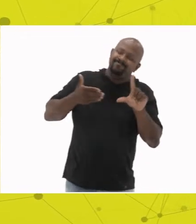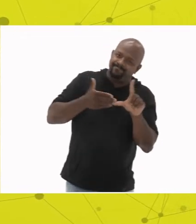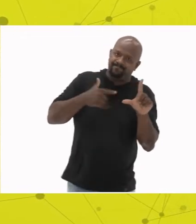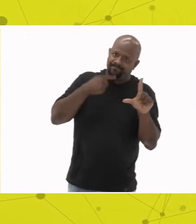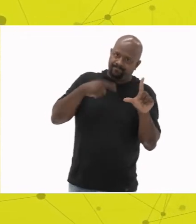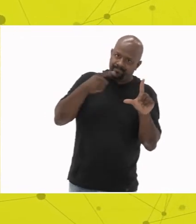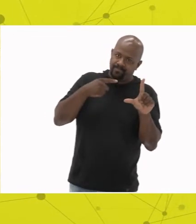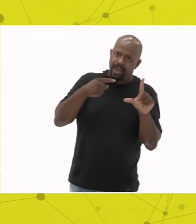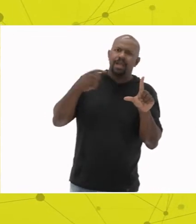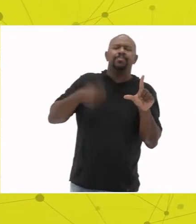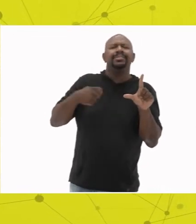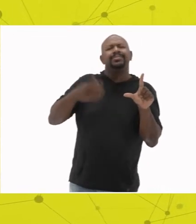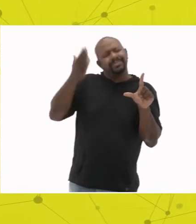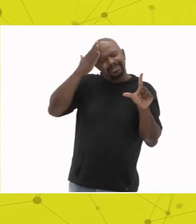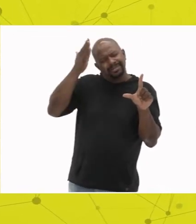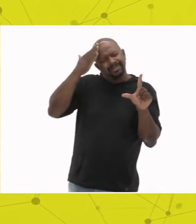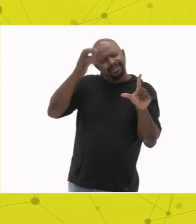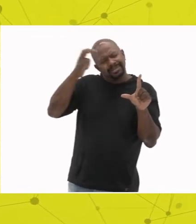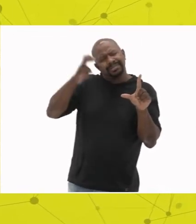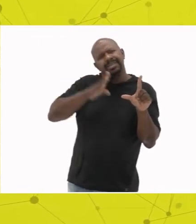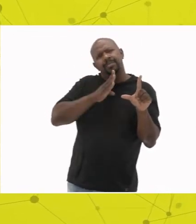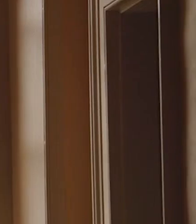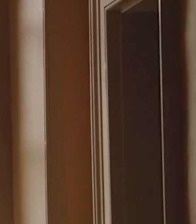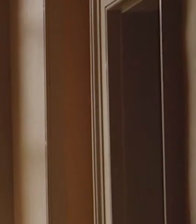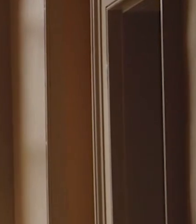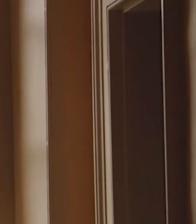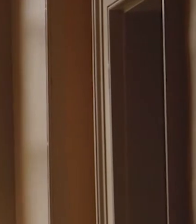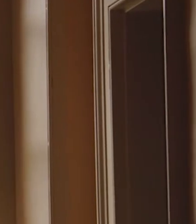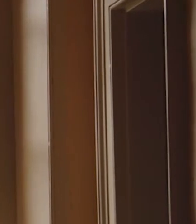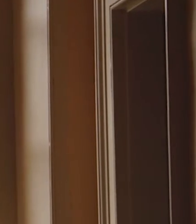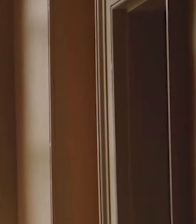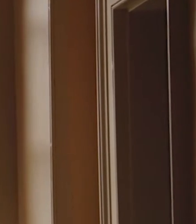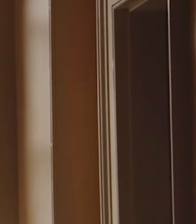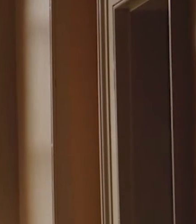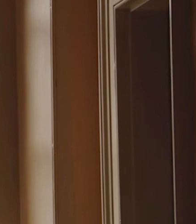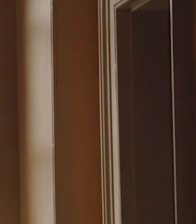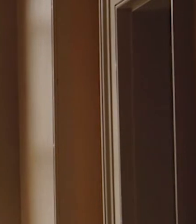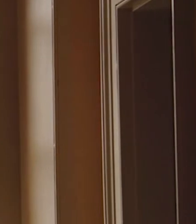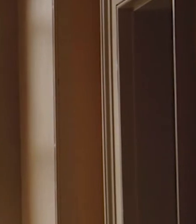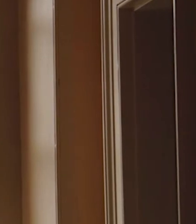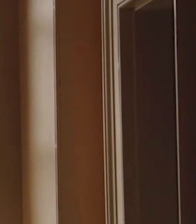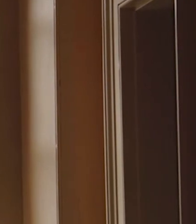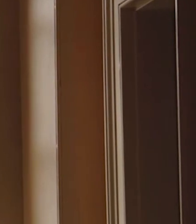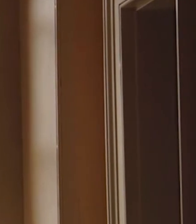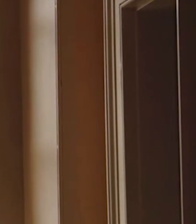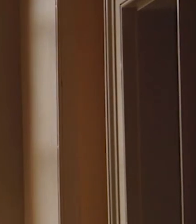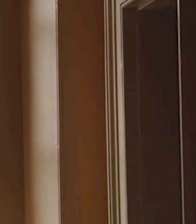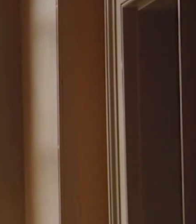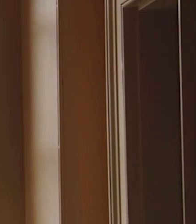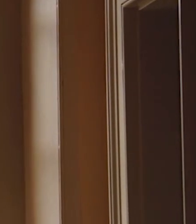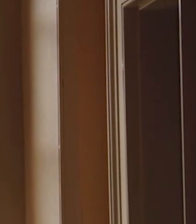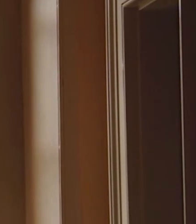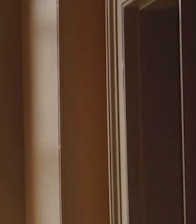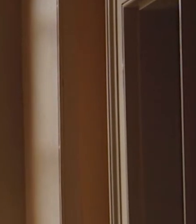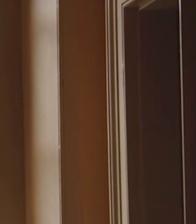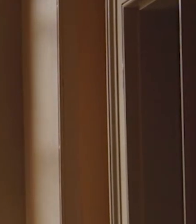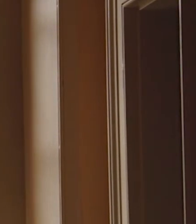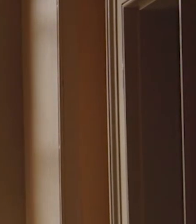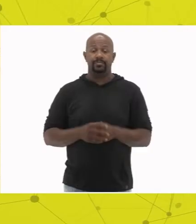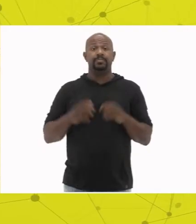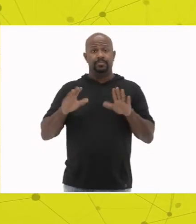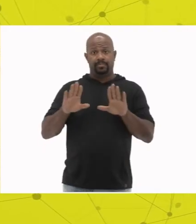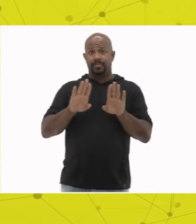atravessar. O que é preciso saber? Através de uma janela colonial de madeira clara, as folhas verdes dos galhos